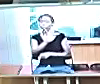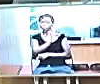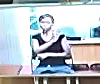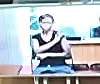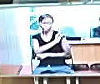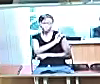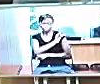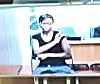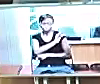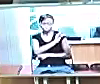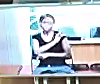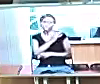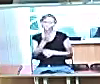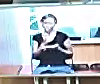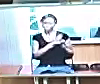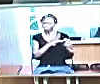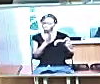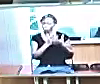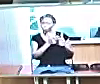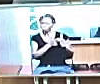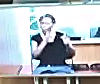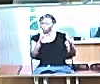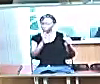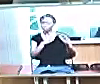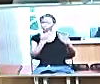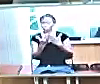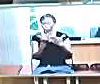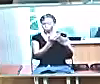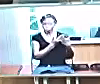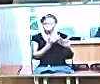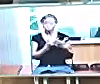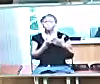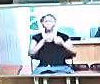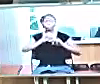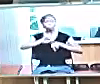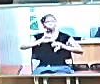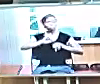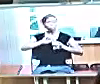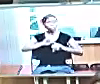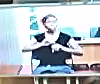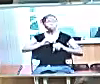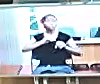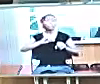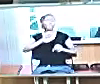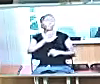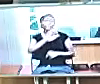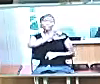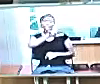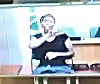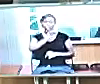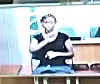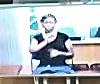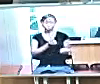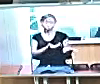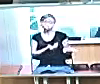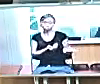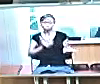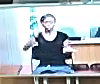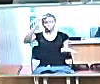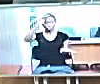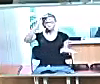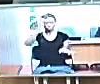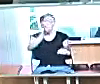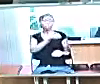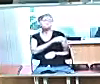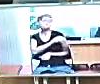boa parte dessas escolas oferta hoje também a educação de jovens e adultos tanto ensino fundamental